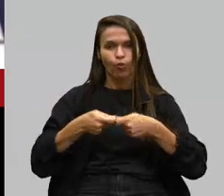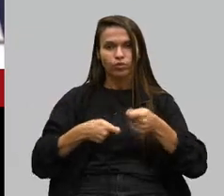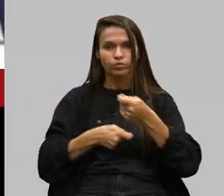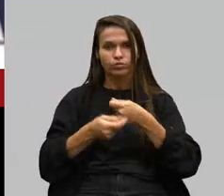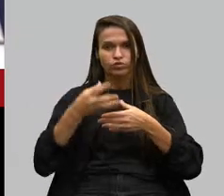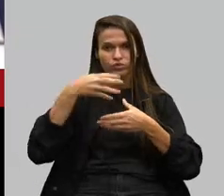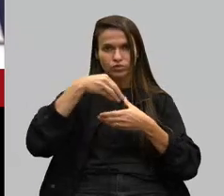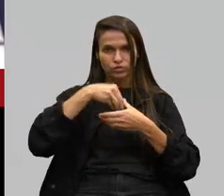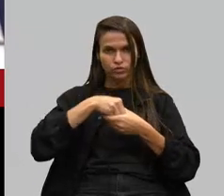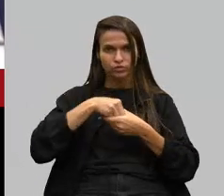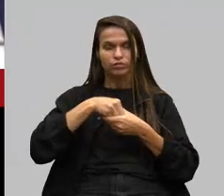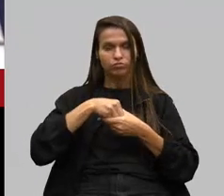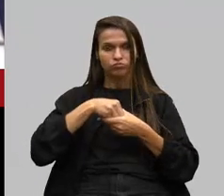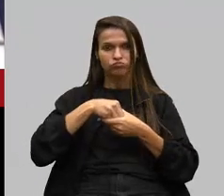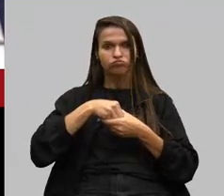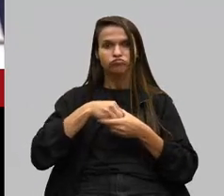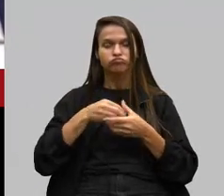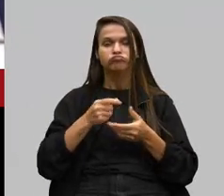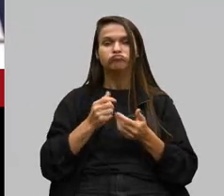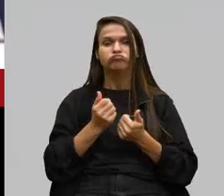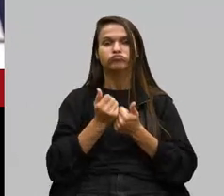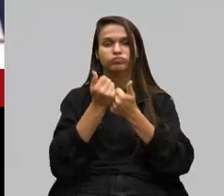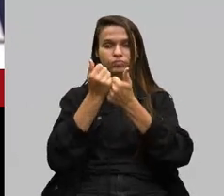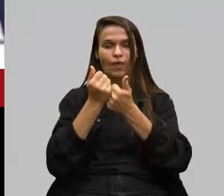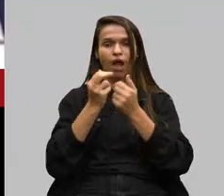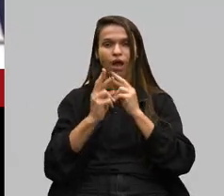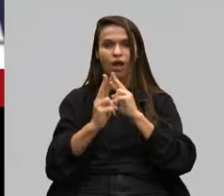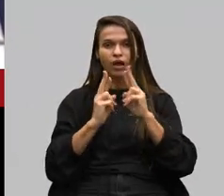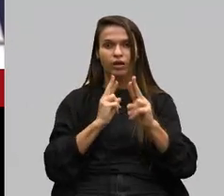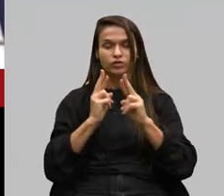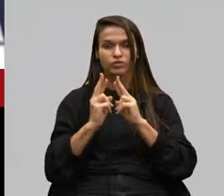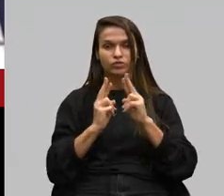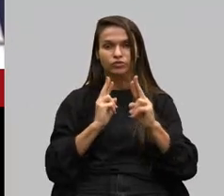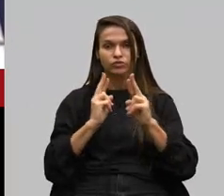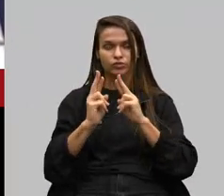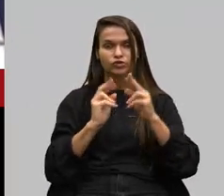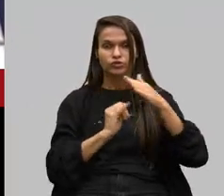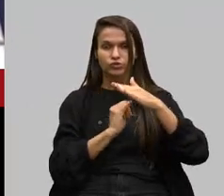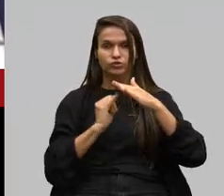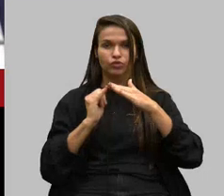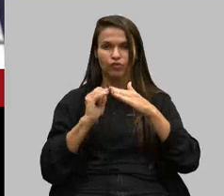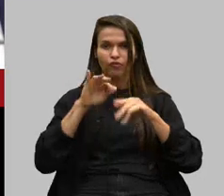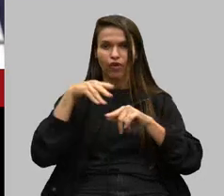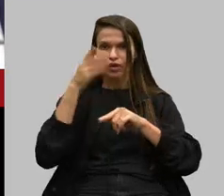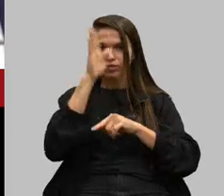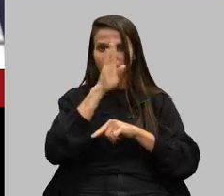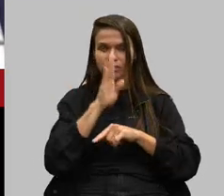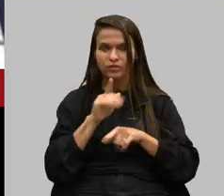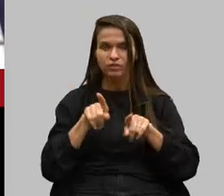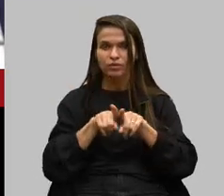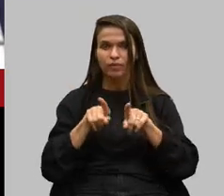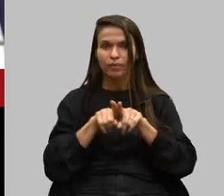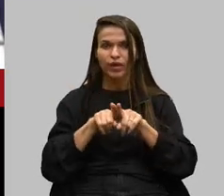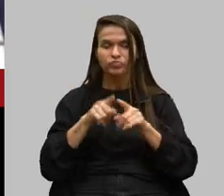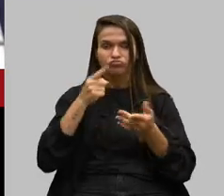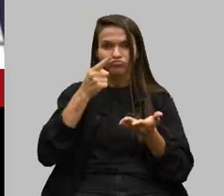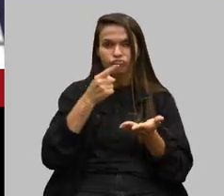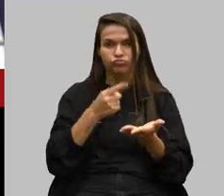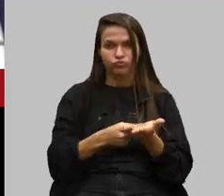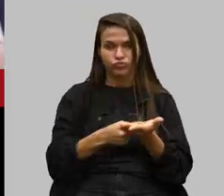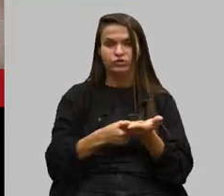externo prestar Assessoria nas relações com autoridades e instituições estrangeiras e no cumprimento da agenda